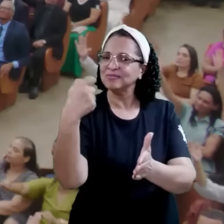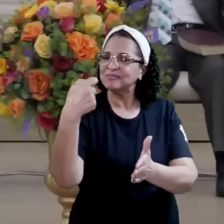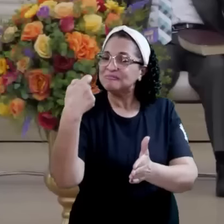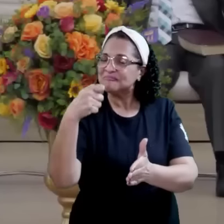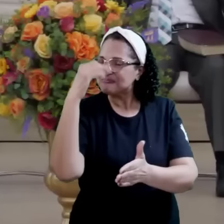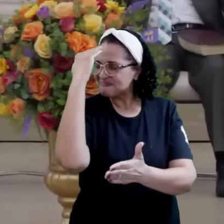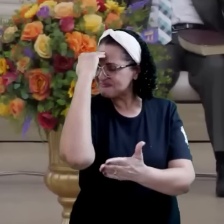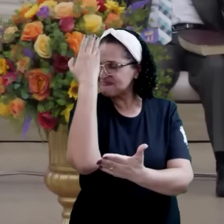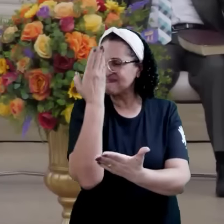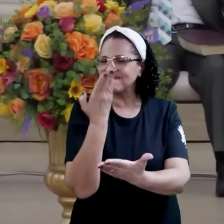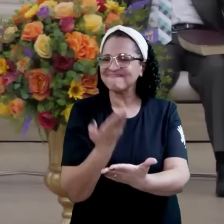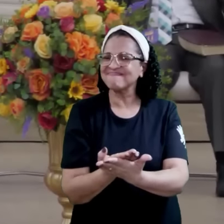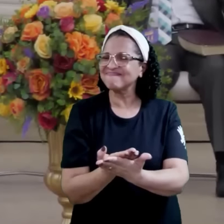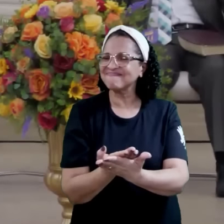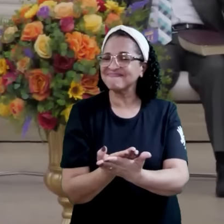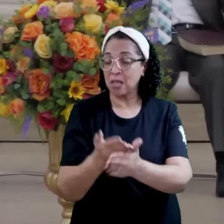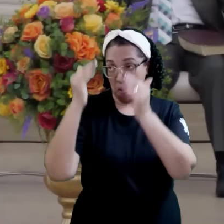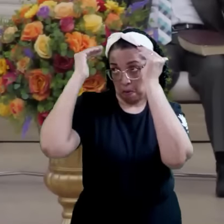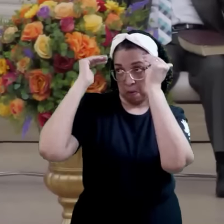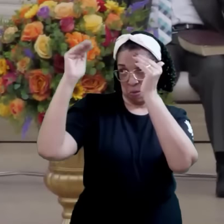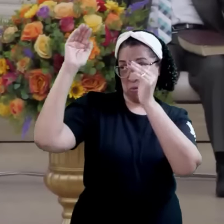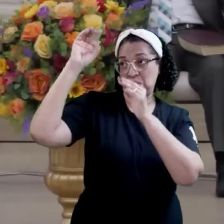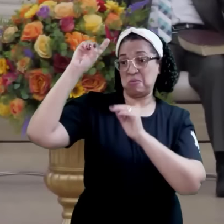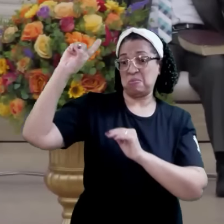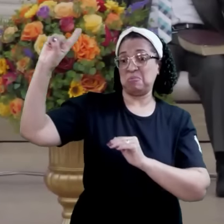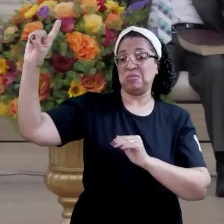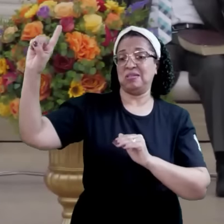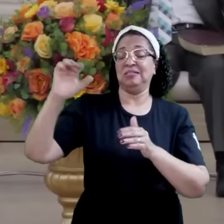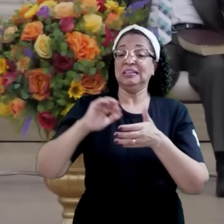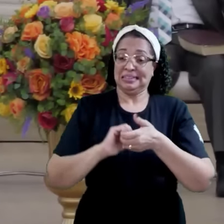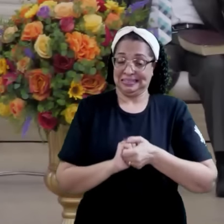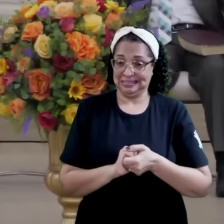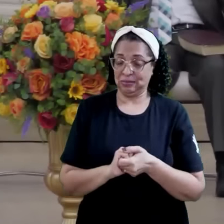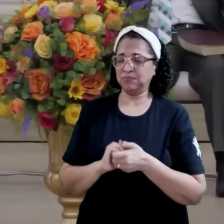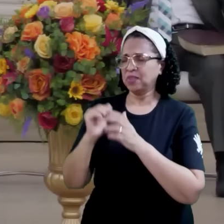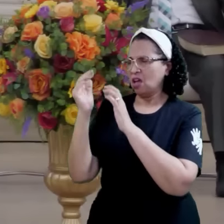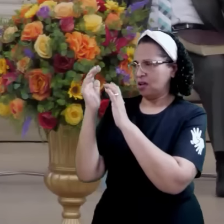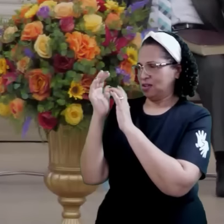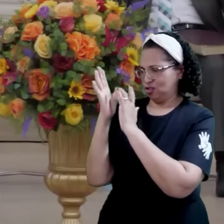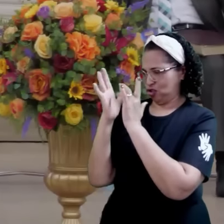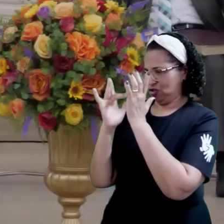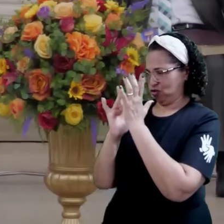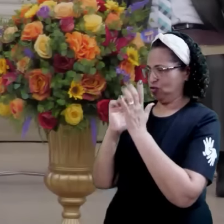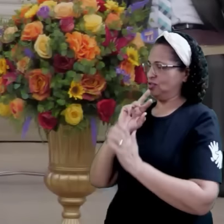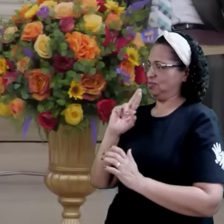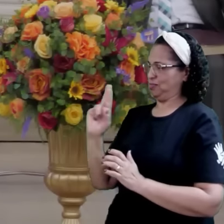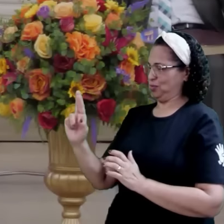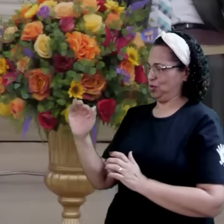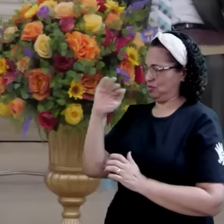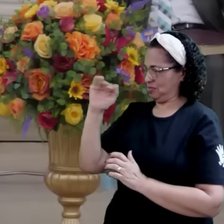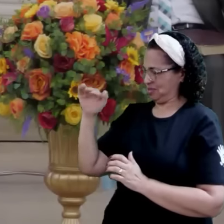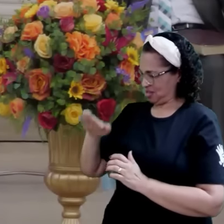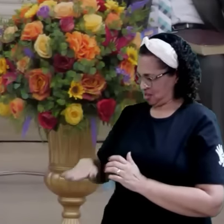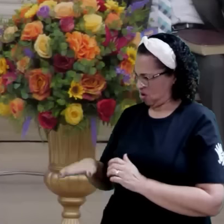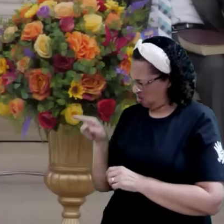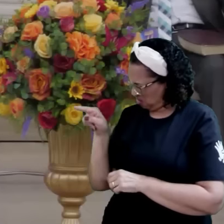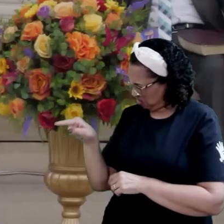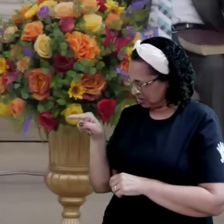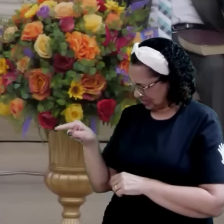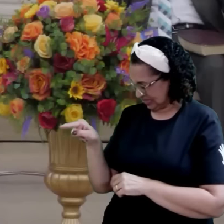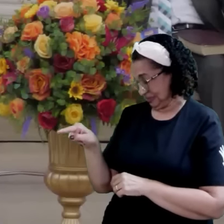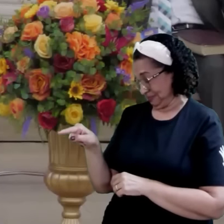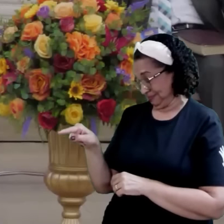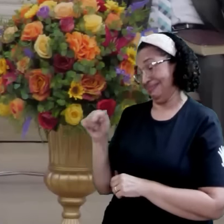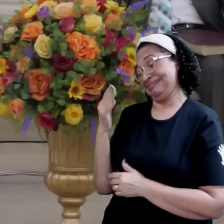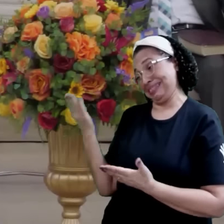hoje olha o que Jesus disse não gostam de você Zaqueu Mas querendo eles ou não Você também é filho de Abraão vírgula porque o